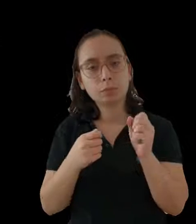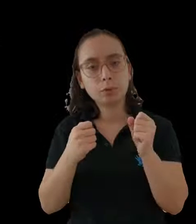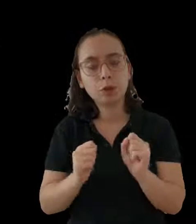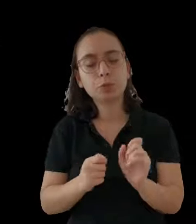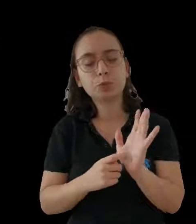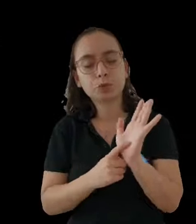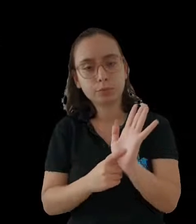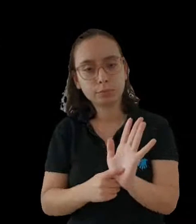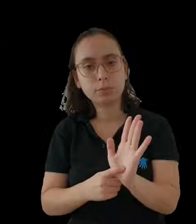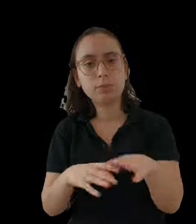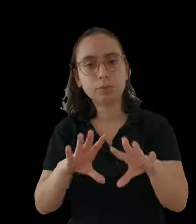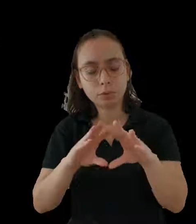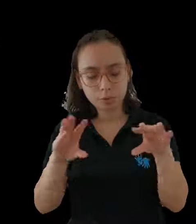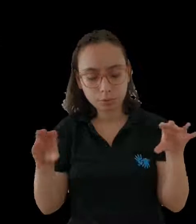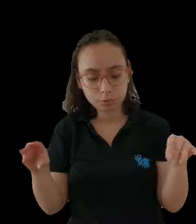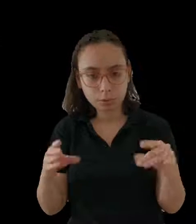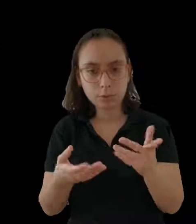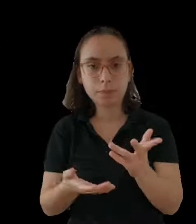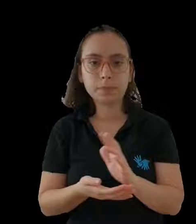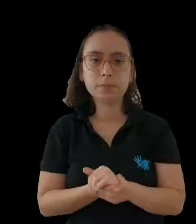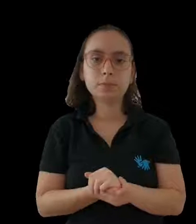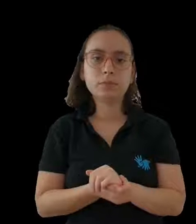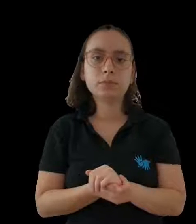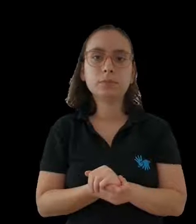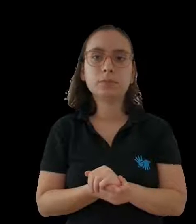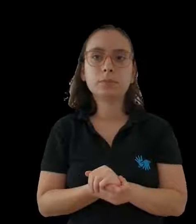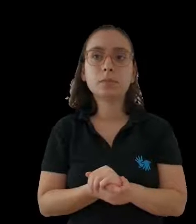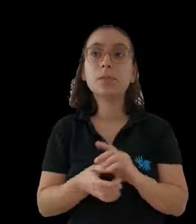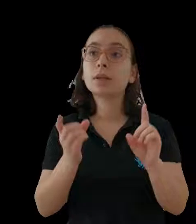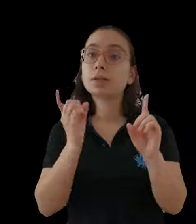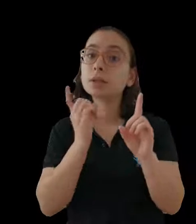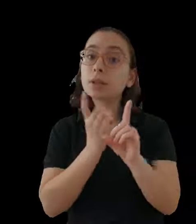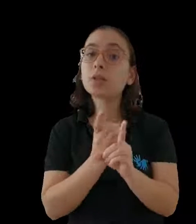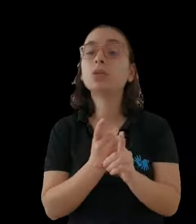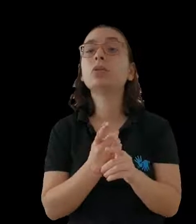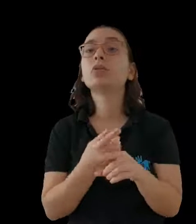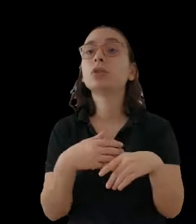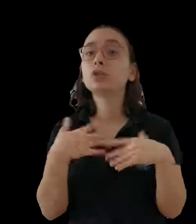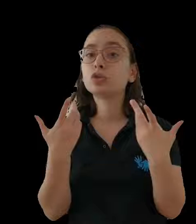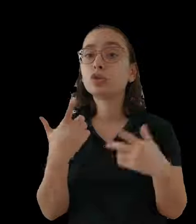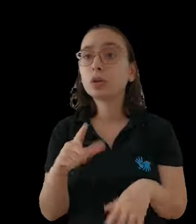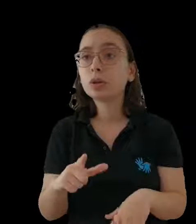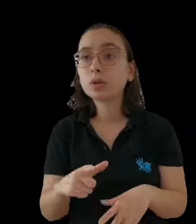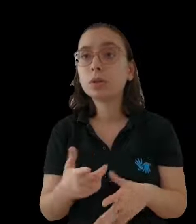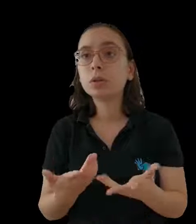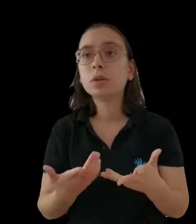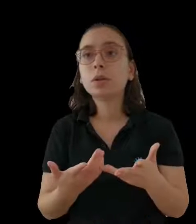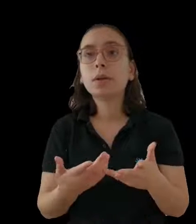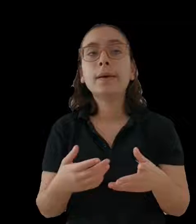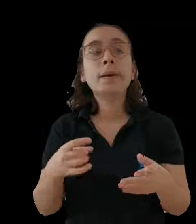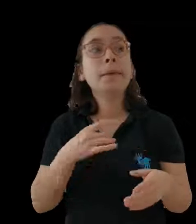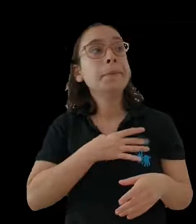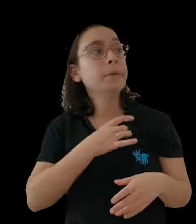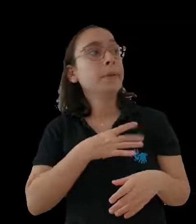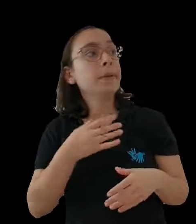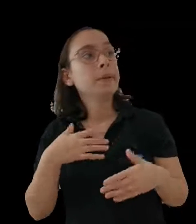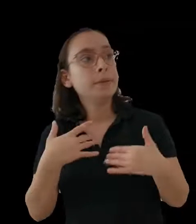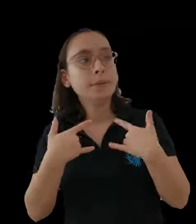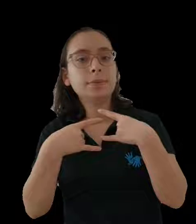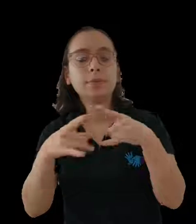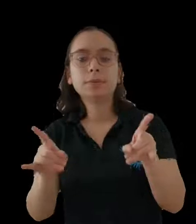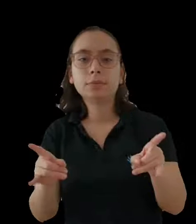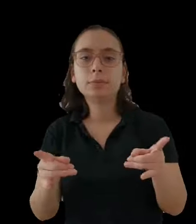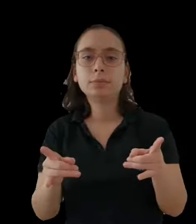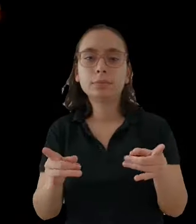Isso, podem mostrar o galinheiro ali no tapete, a ponta. Ele se encontra aqui de novo. E ele ficou com medo de